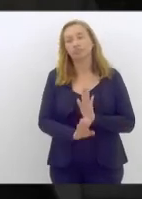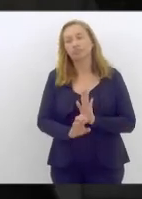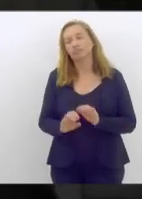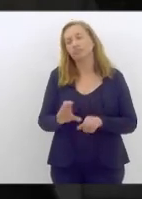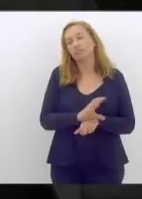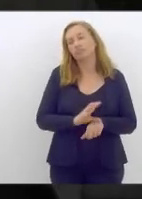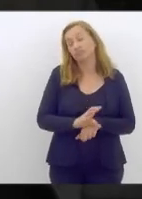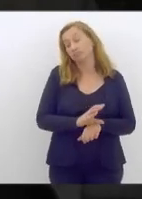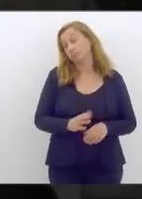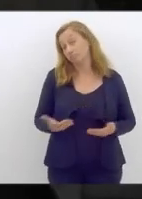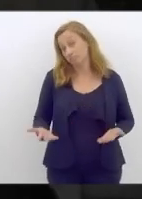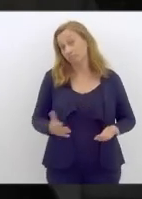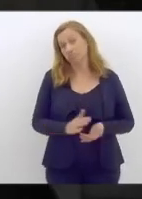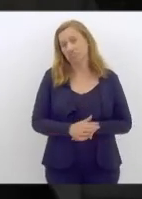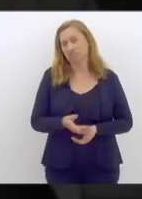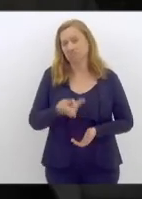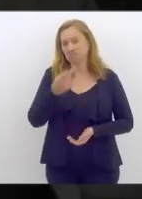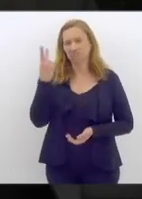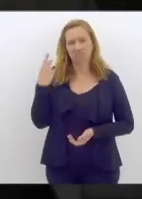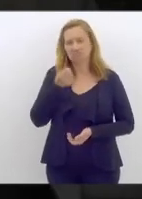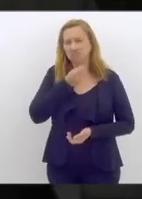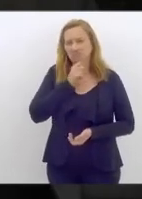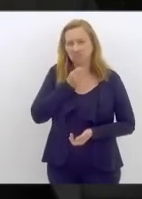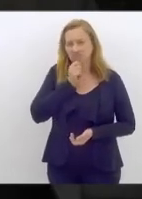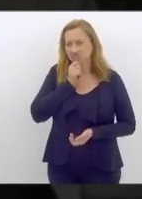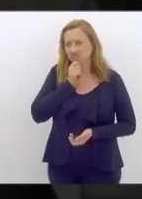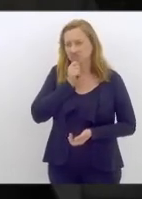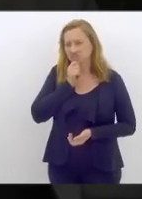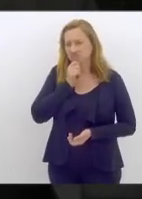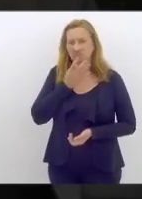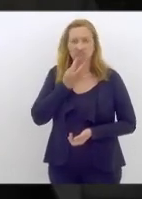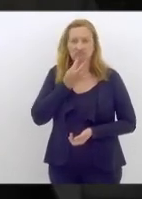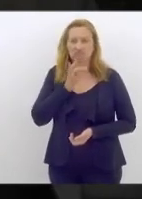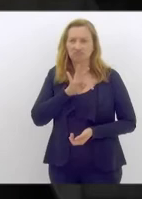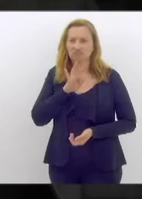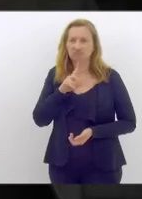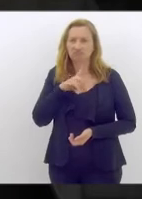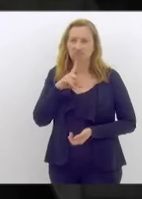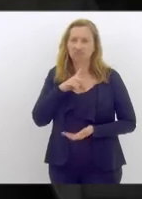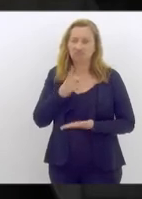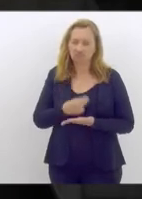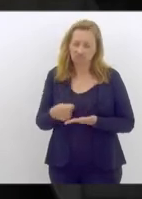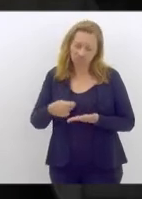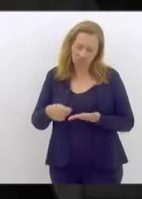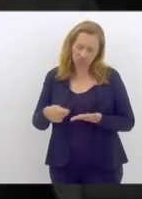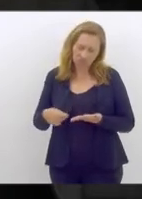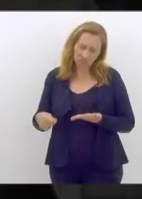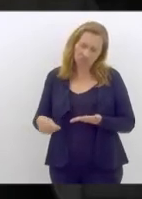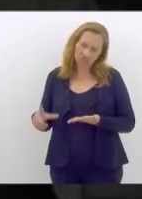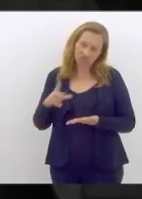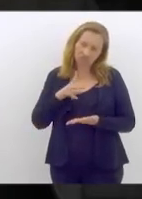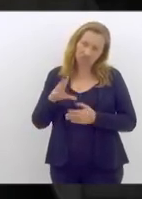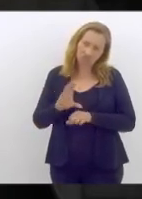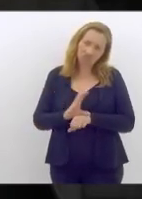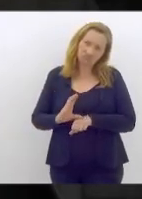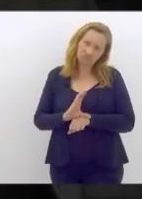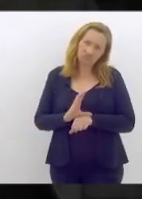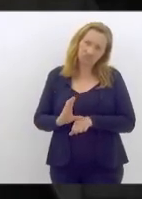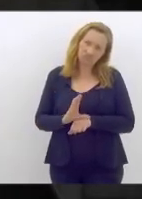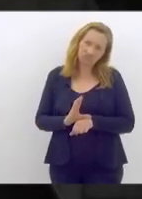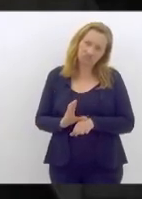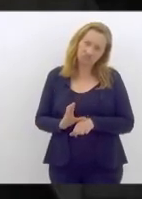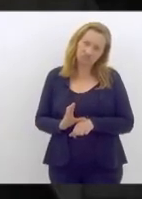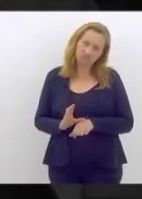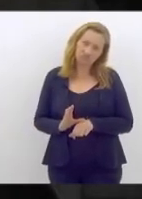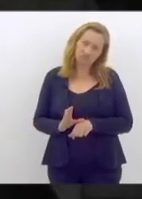inédita no mundo não há nenhum país que eu conheço presidente da Malafaia que tenha inscrito na sua própria constituição um